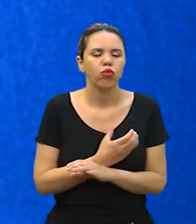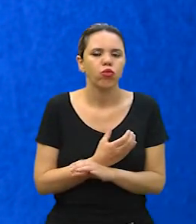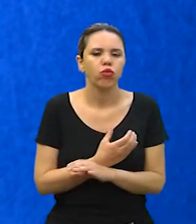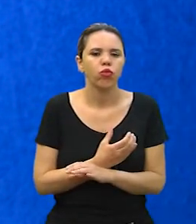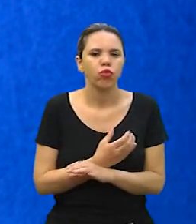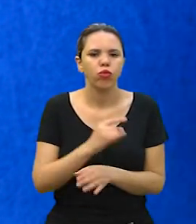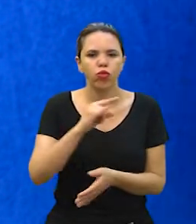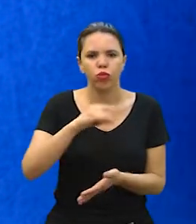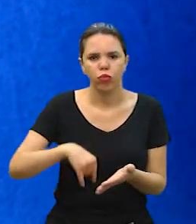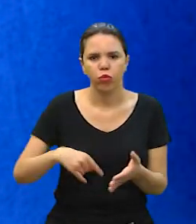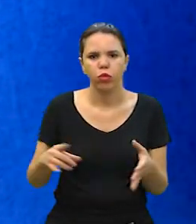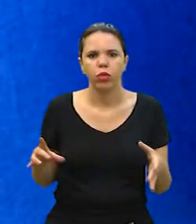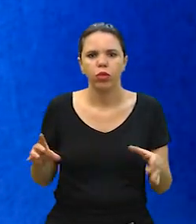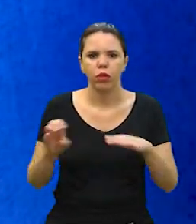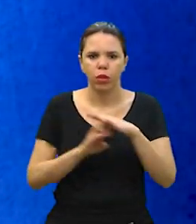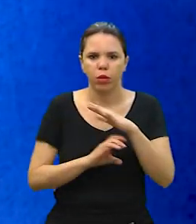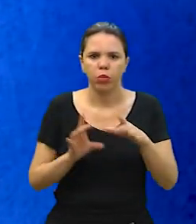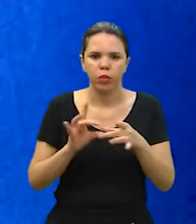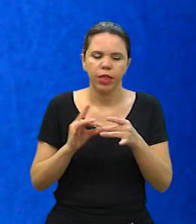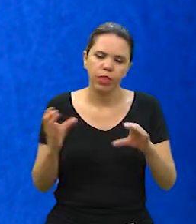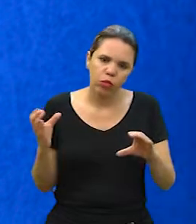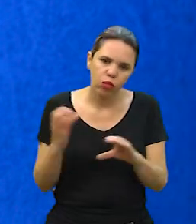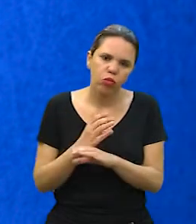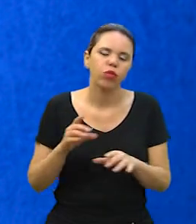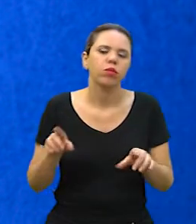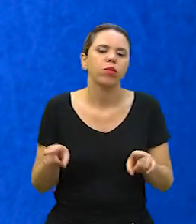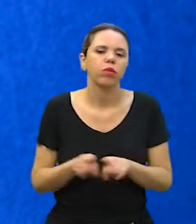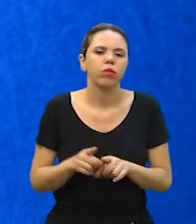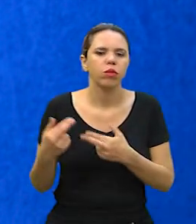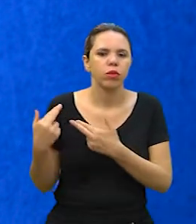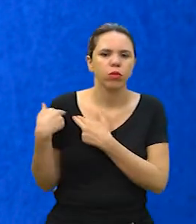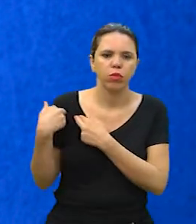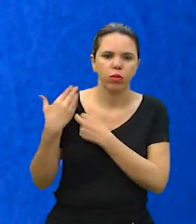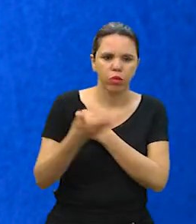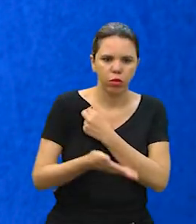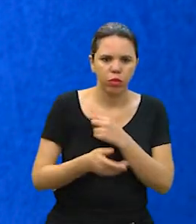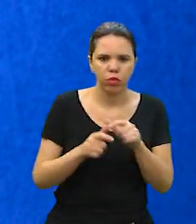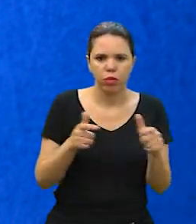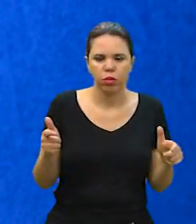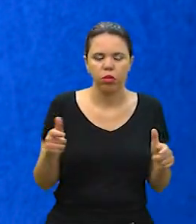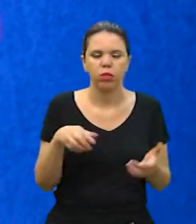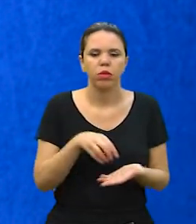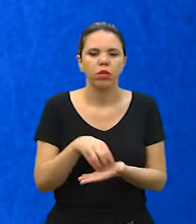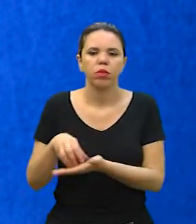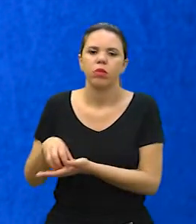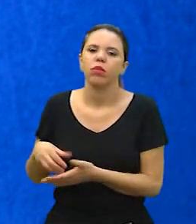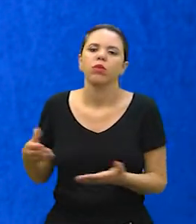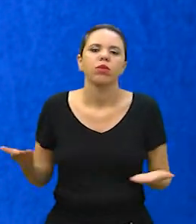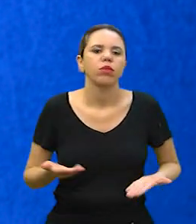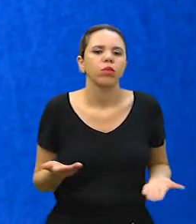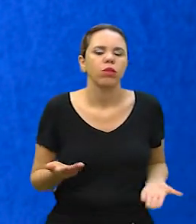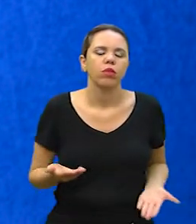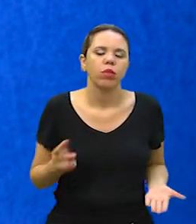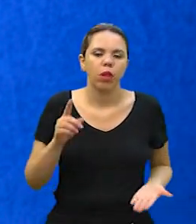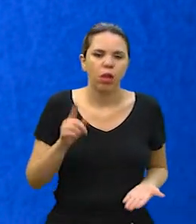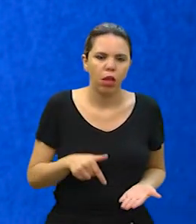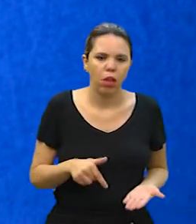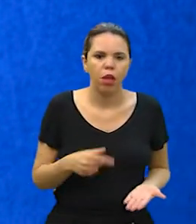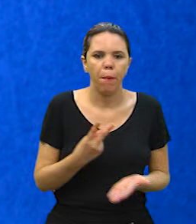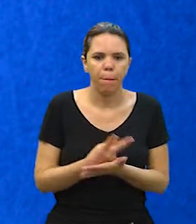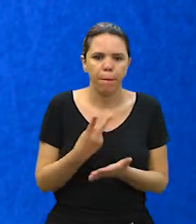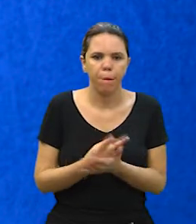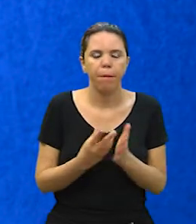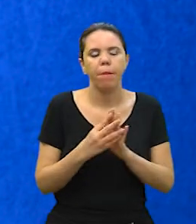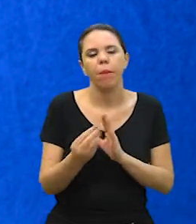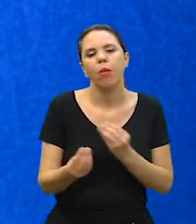as ações. Como foi então, ficar à frente dessa grande rede e hoje ainda